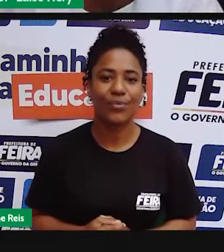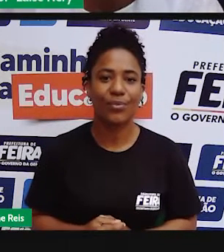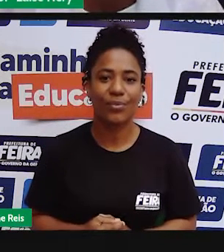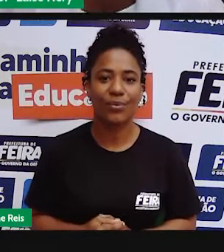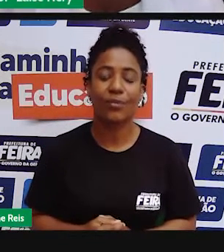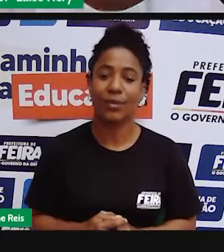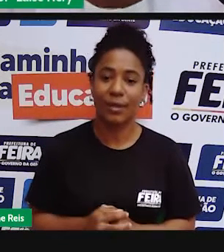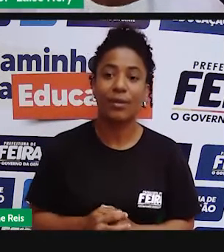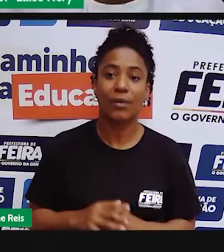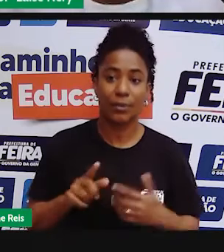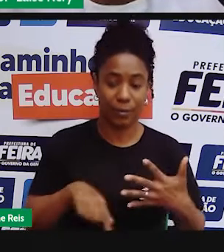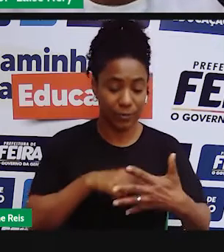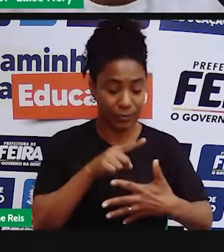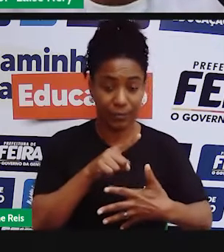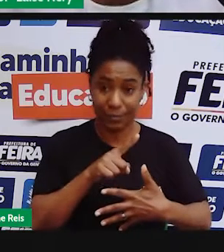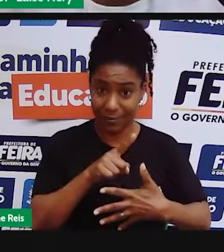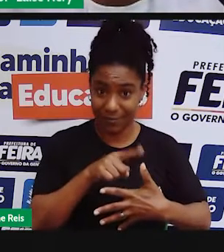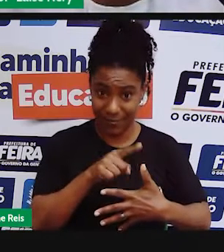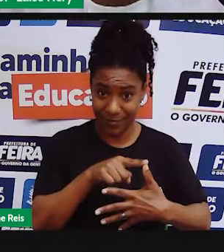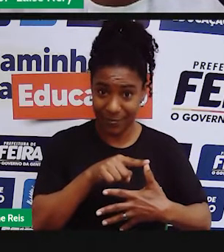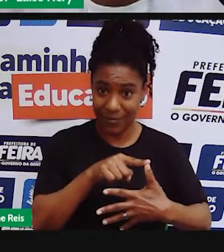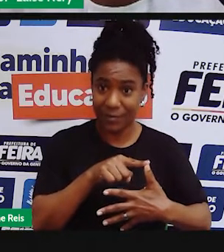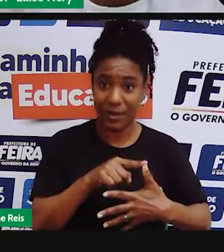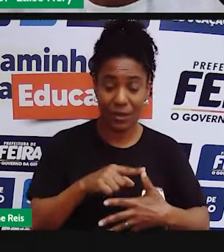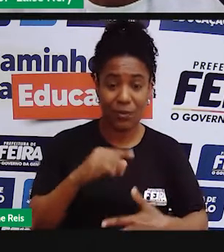animais e plantas, que são